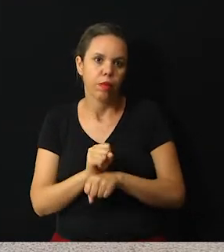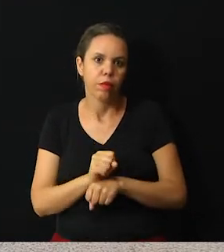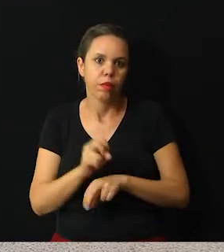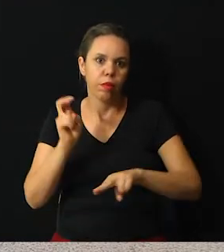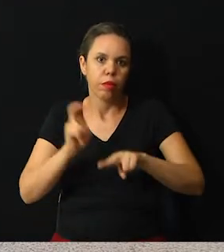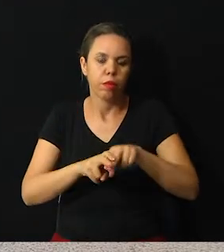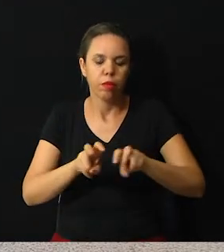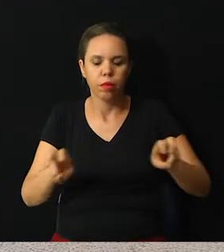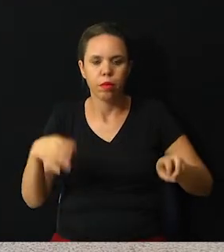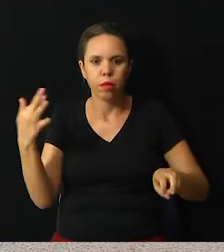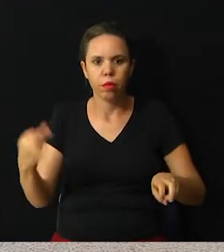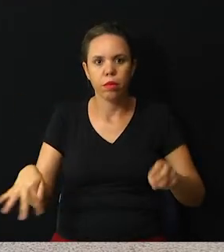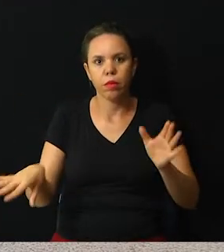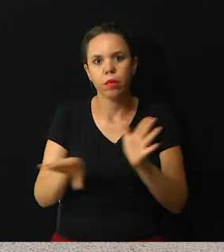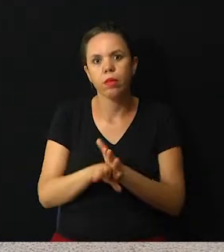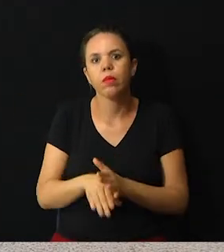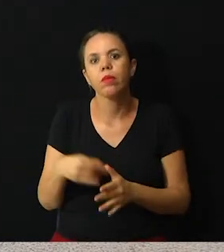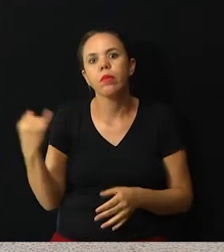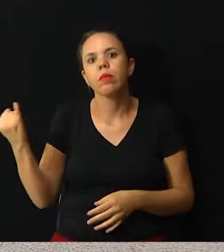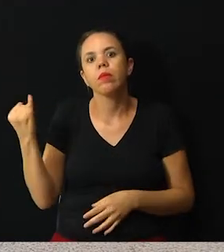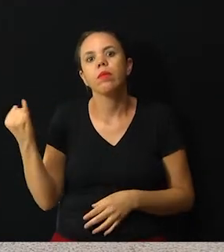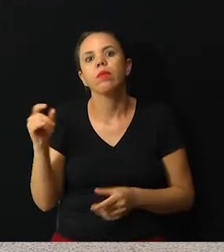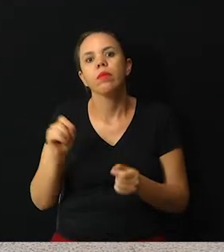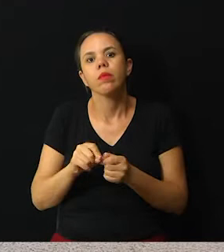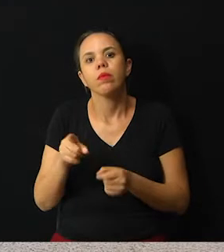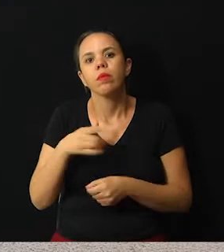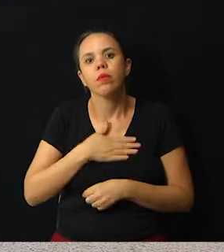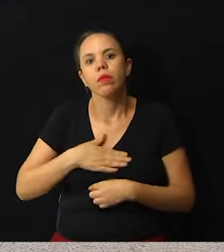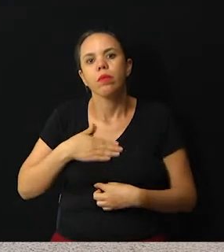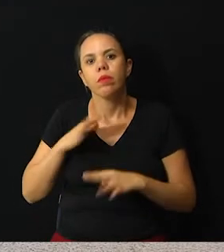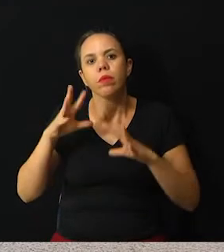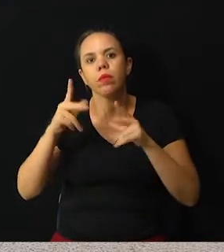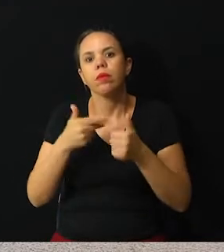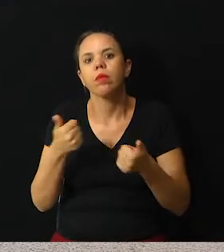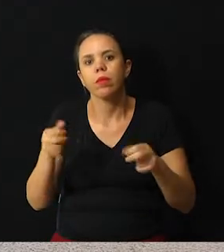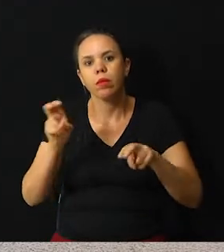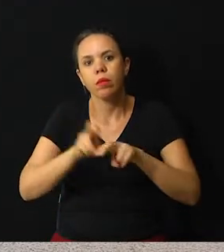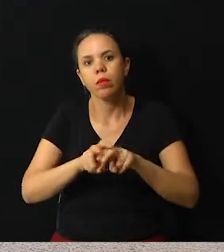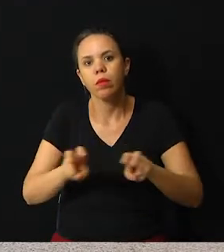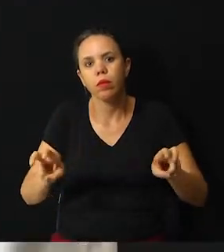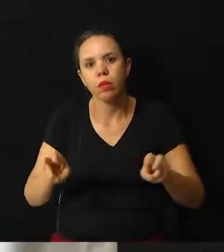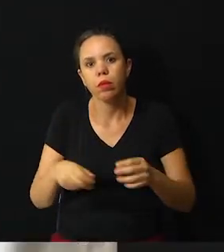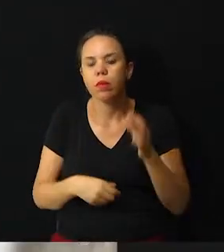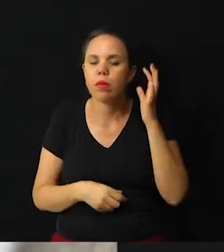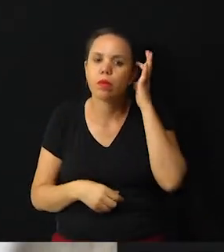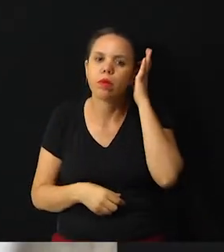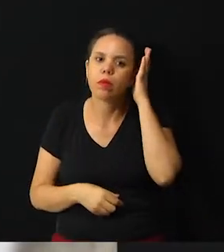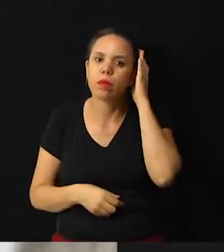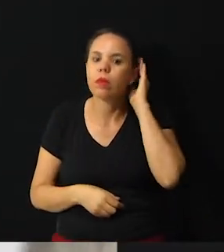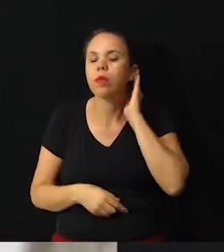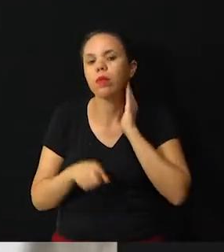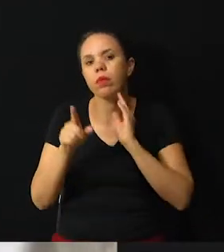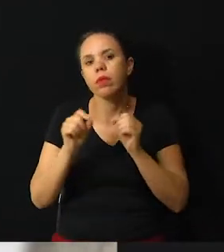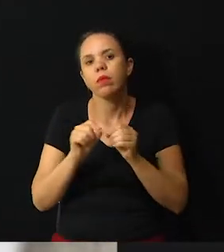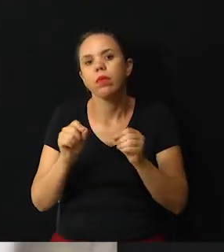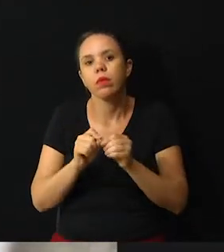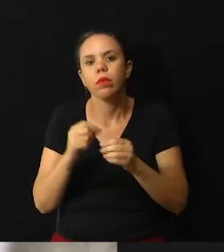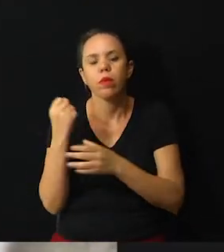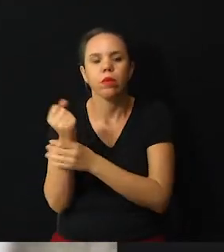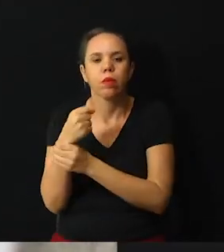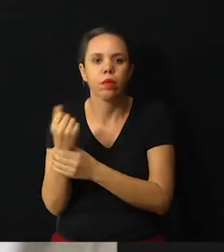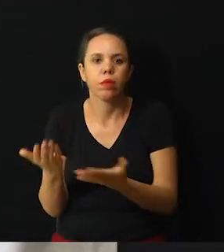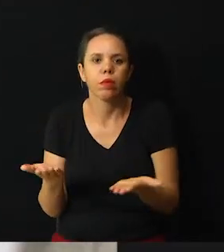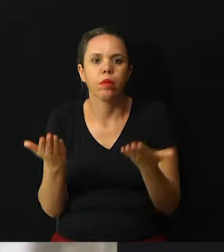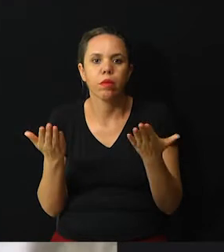paradinho no sofá, a dor vem. Então é importantíssimo você fazer o que você gosta. Tudo é melhor que o sofá, né? Você fazer um